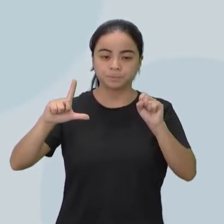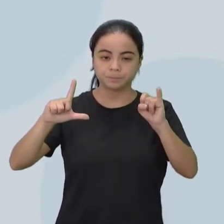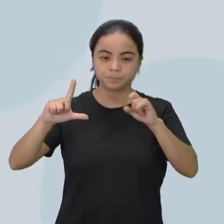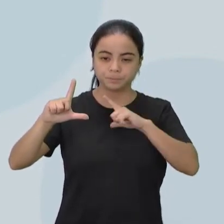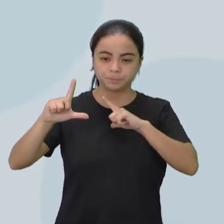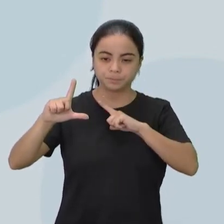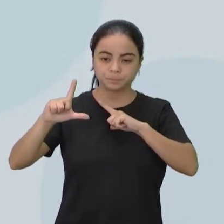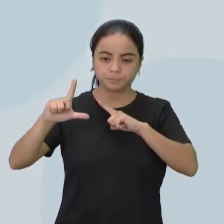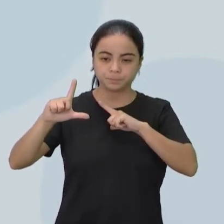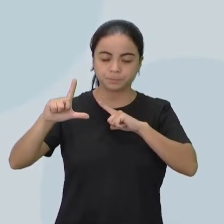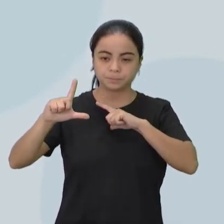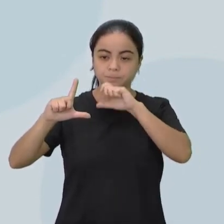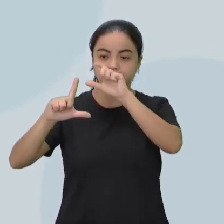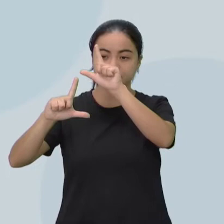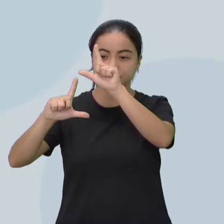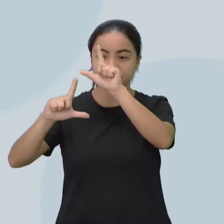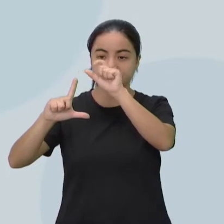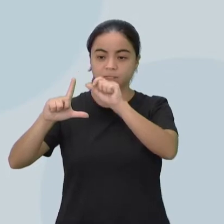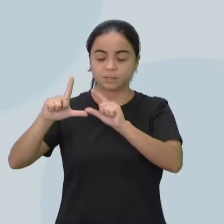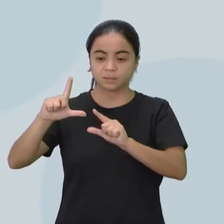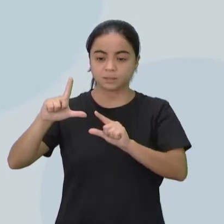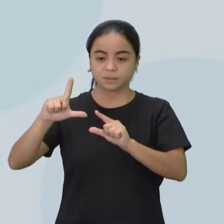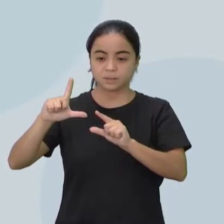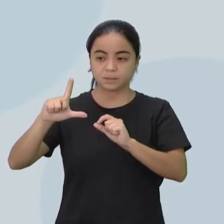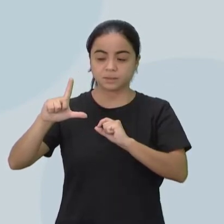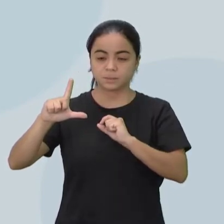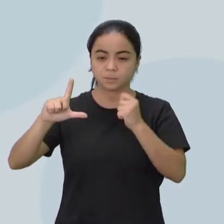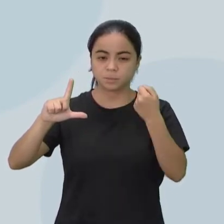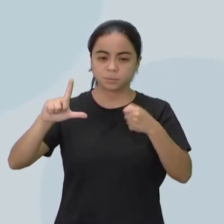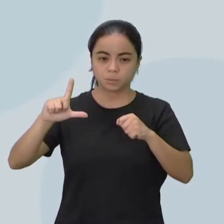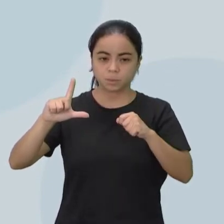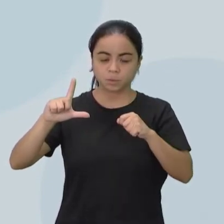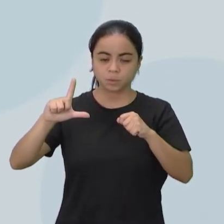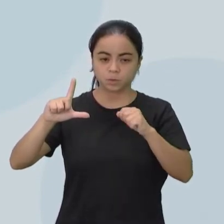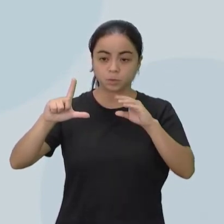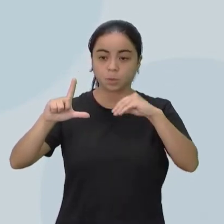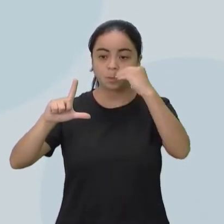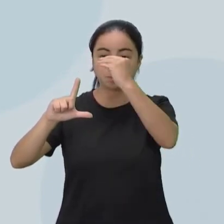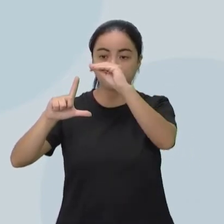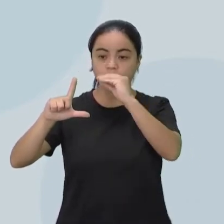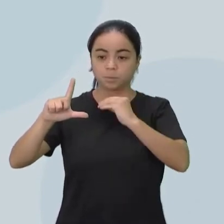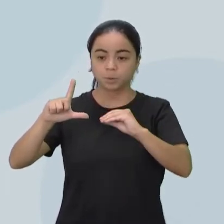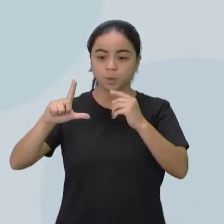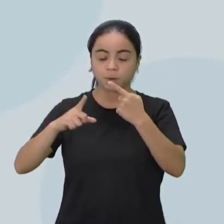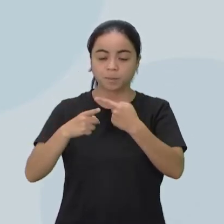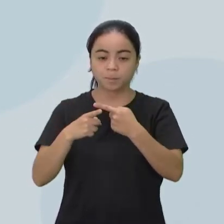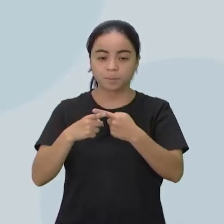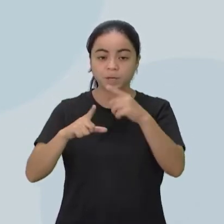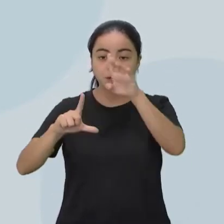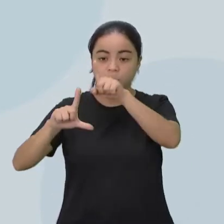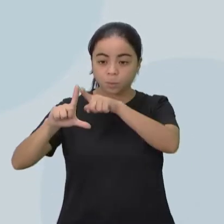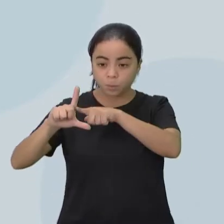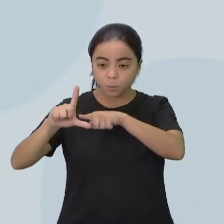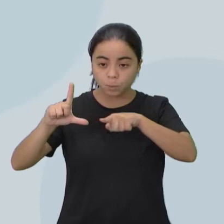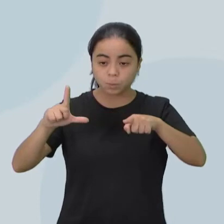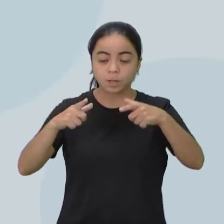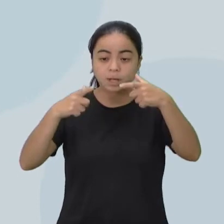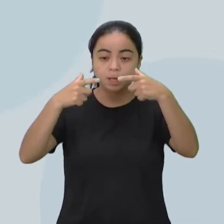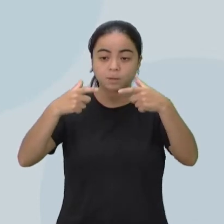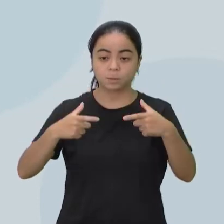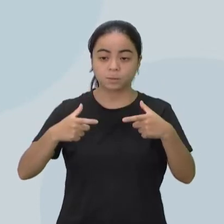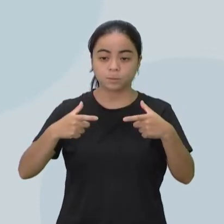tenho duas letras, né? Eu posso, então, colocar num plano cartesiano, porque o plano cartesiano é o lugar